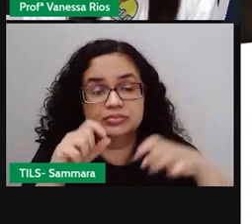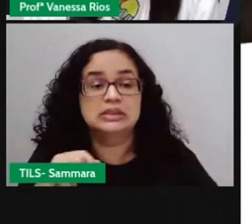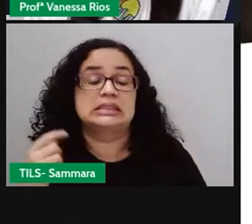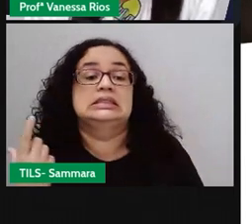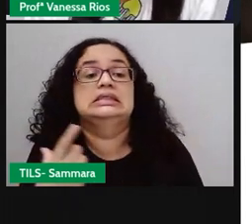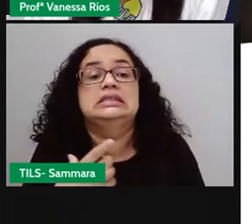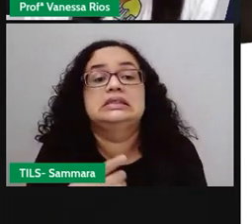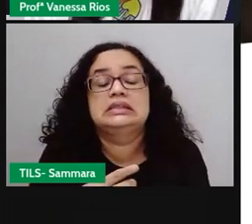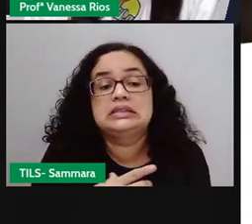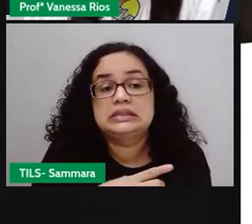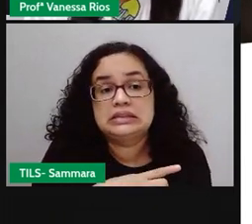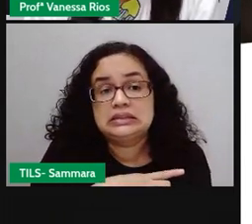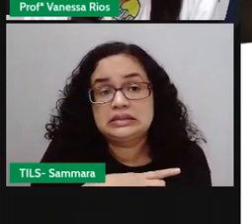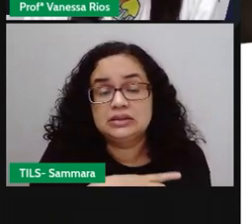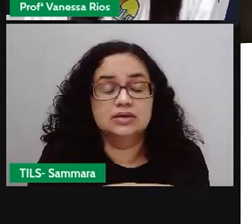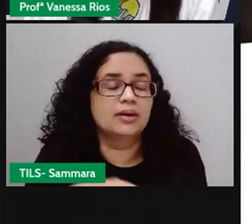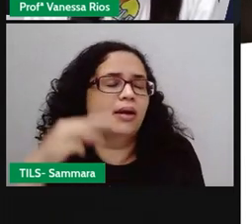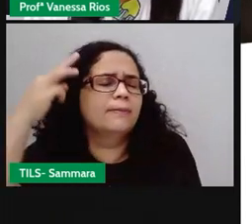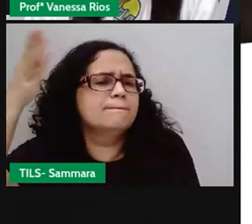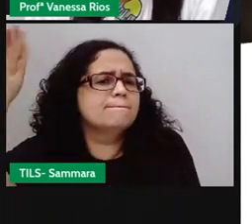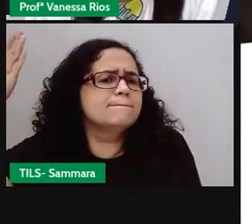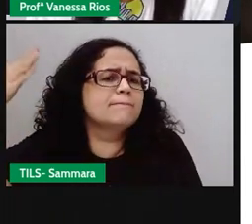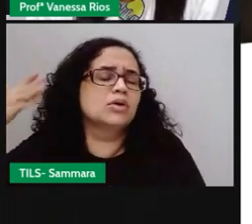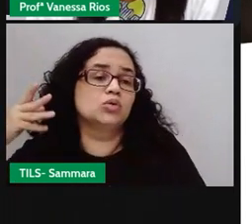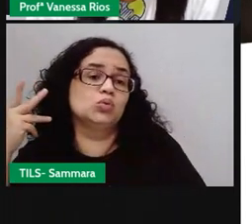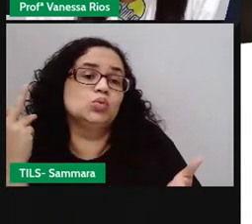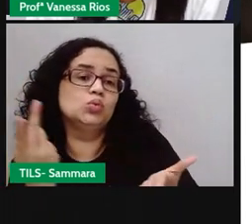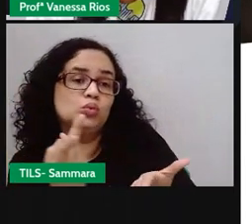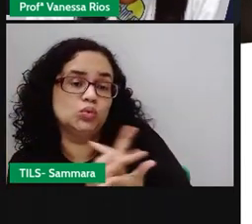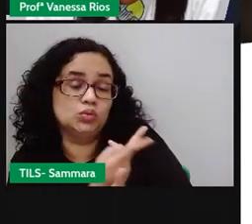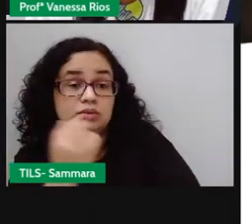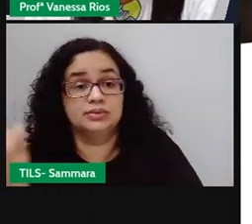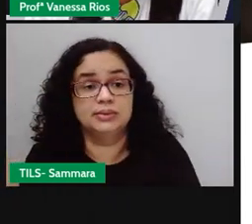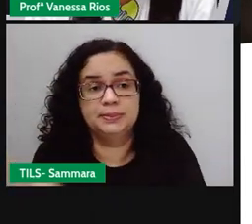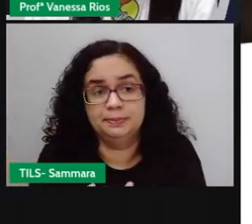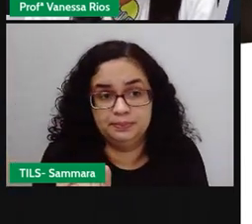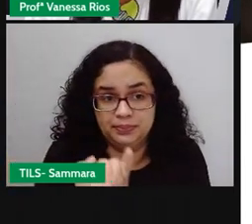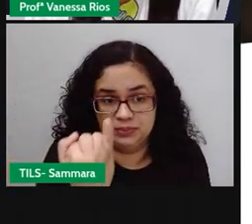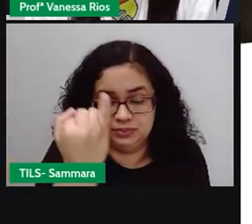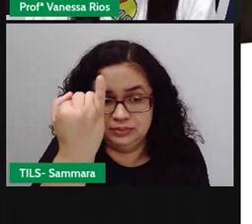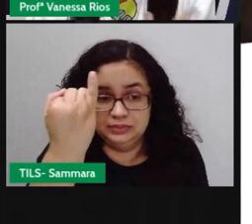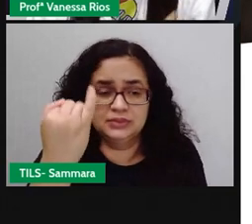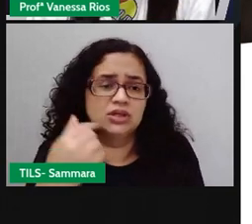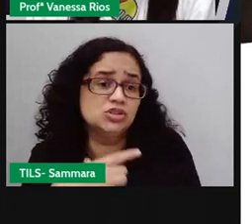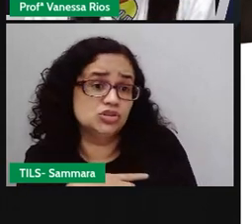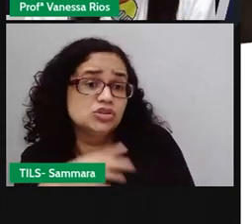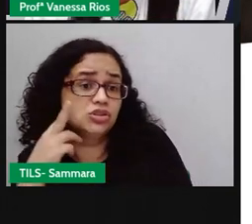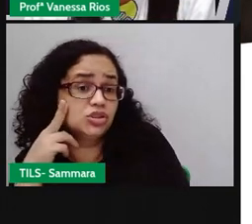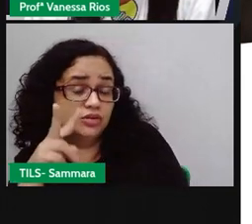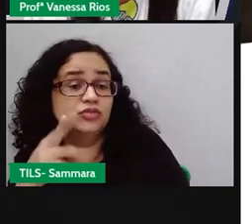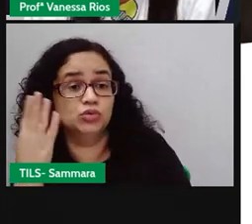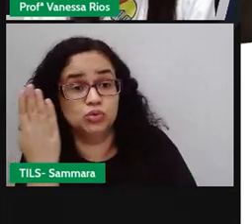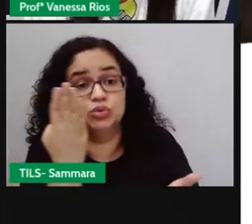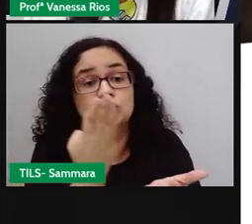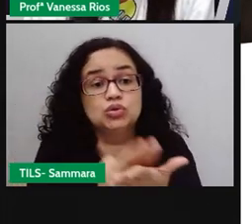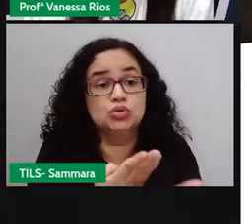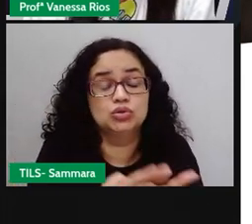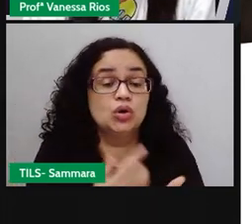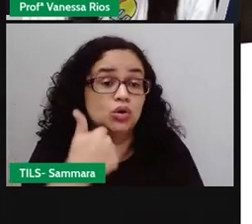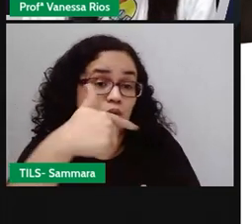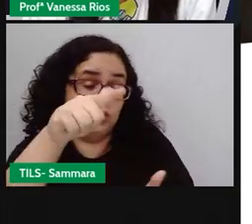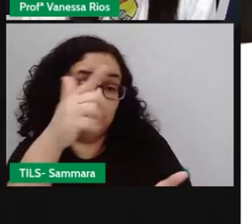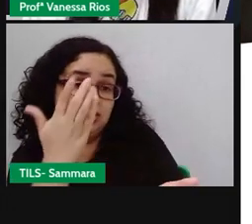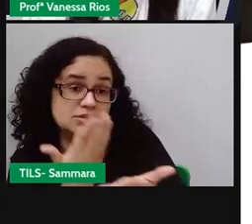que retratam aí as nossas memórias de acontecimentos importantes. A gente já viu aí, já estudou, né, em outras